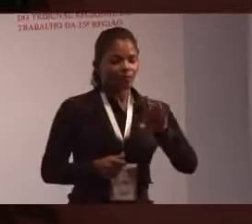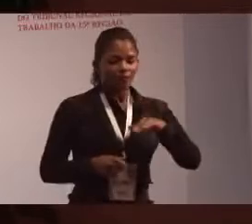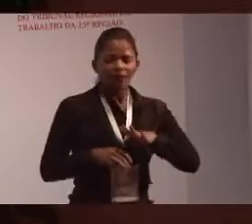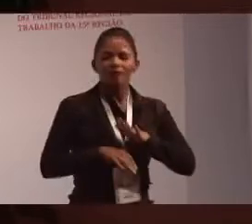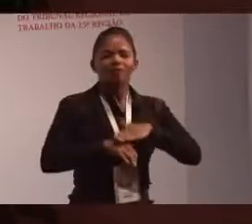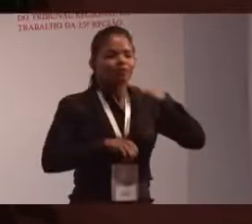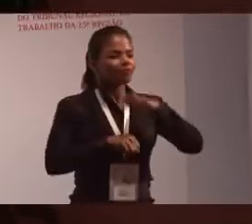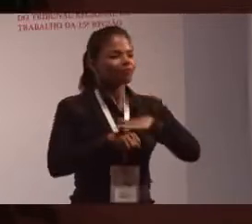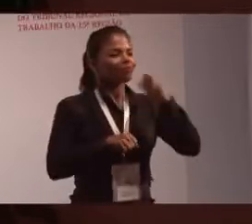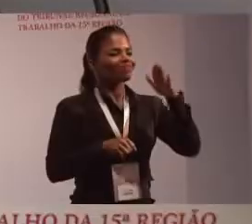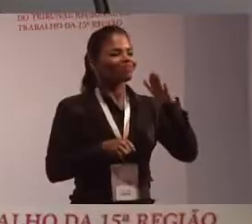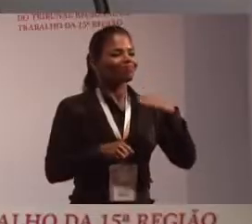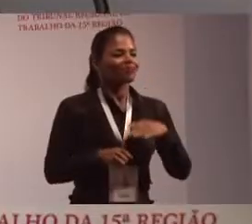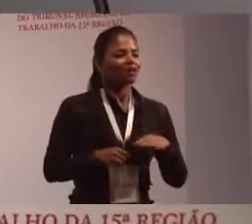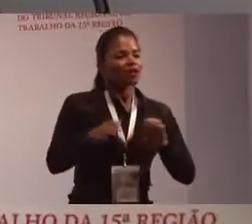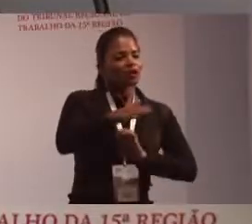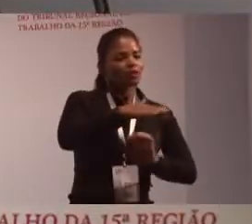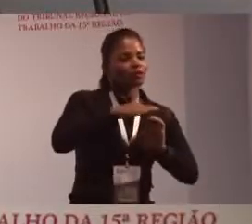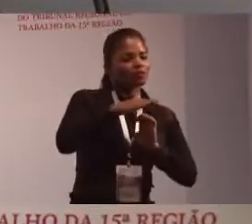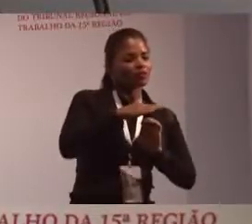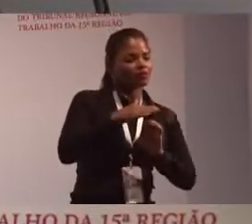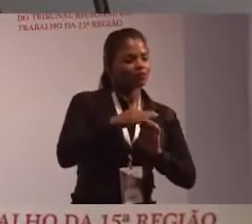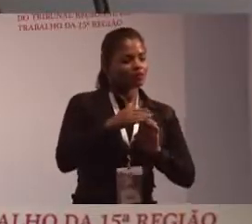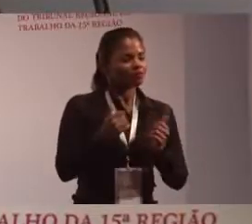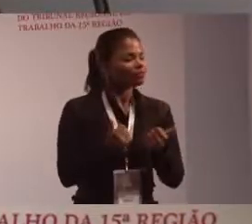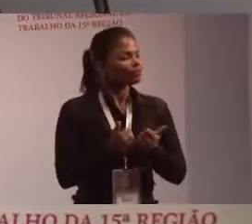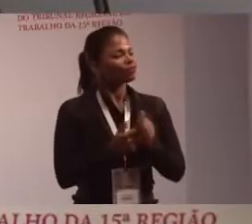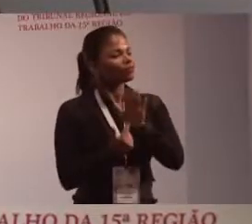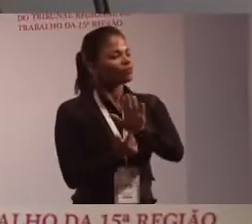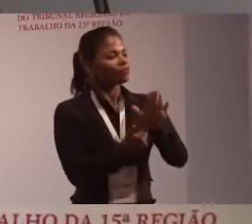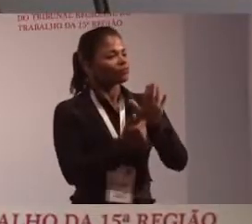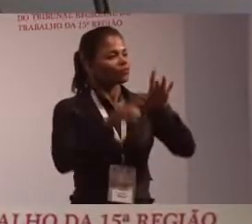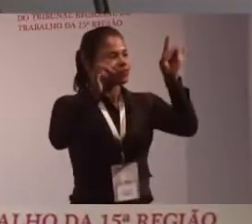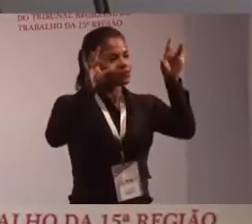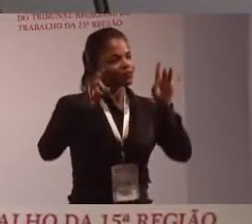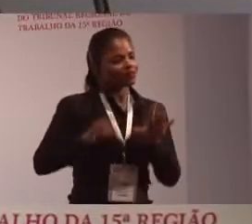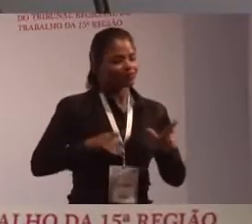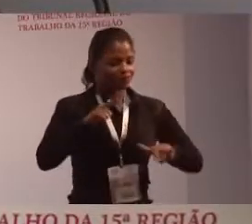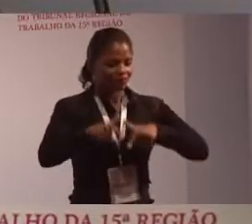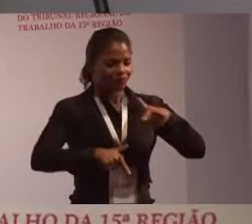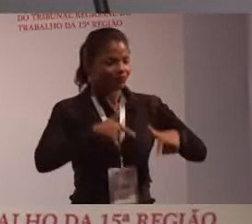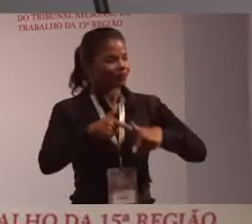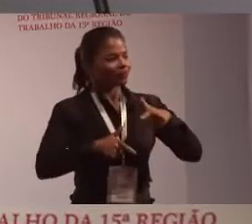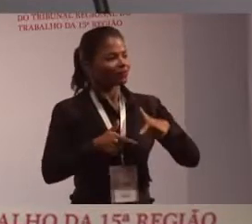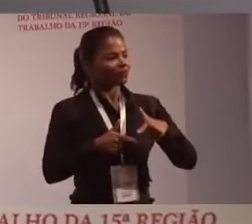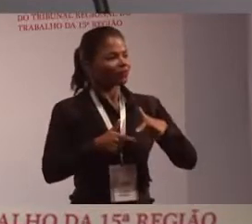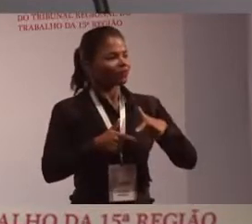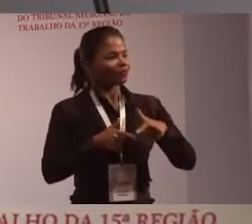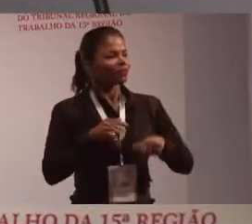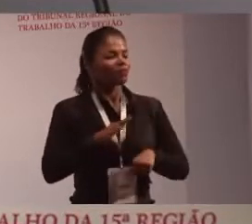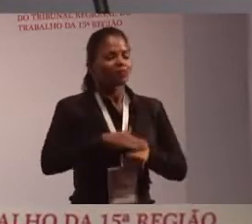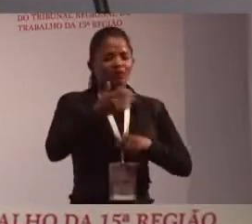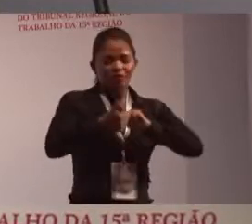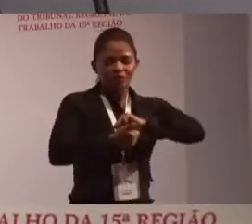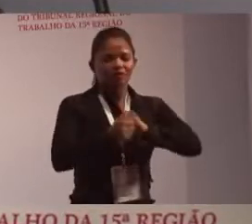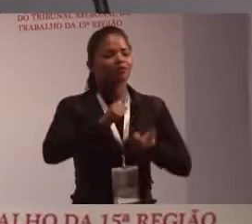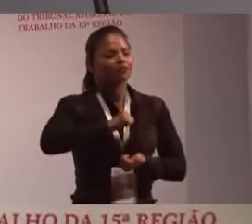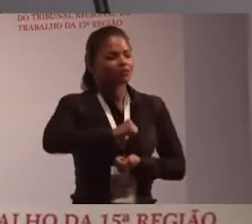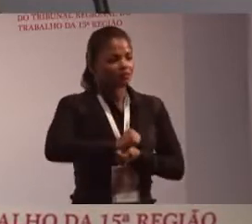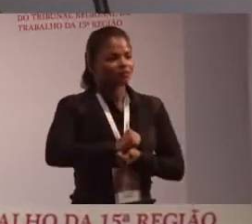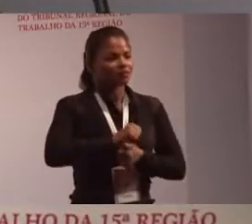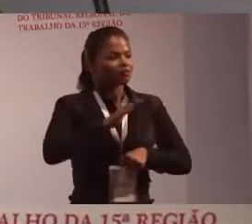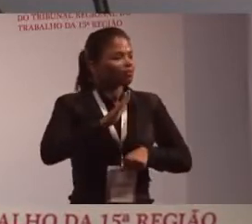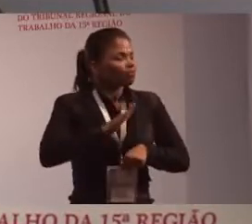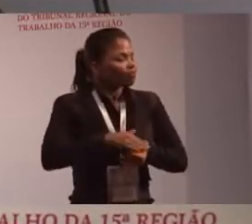a terceirização ela vai se apresentar, em especial porque é um trabalho que exige mais alta qualificação,